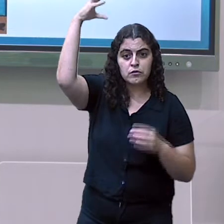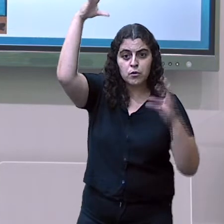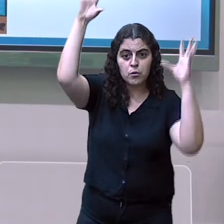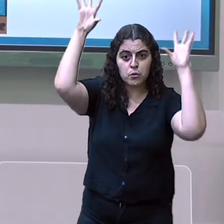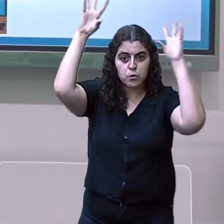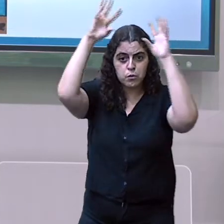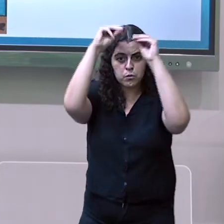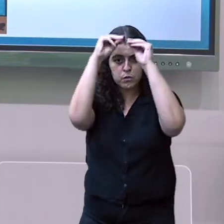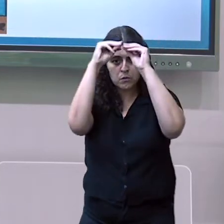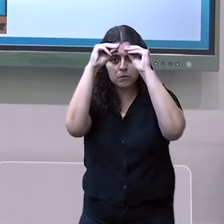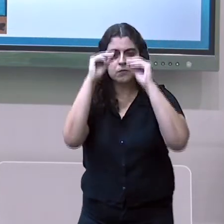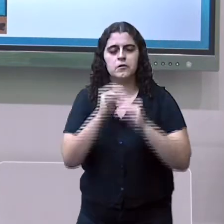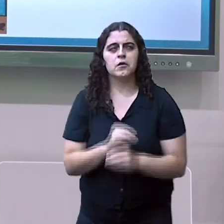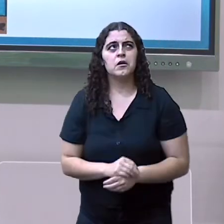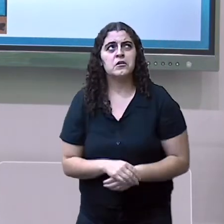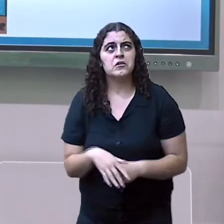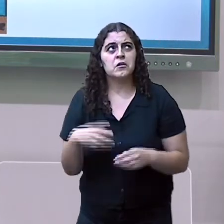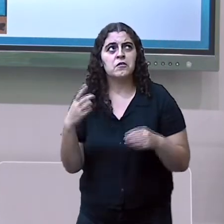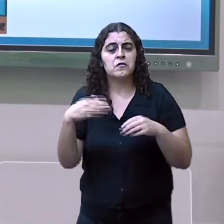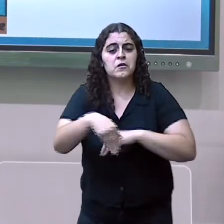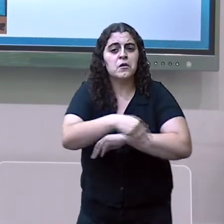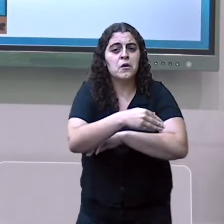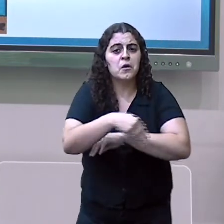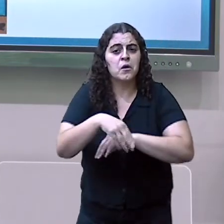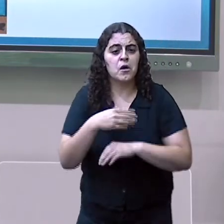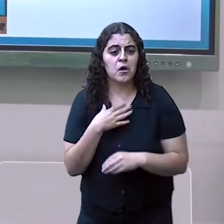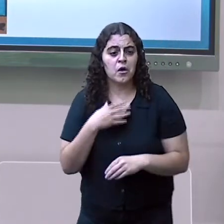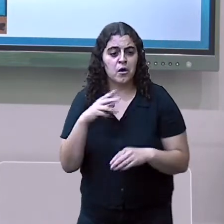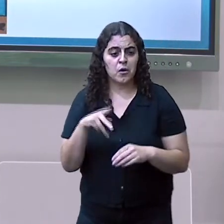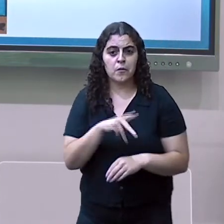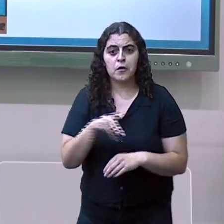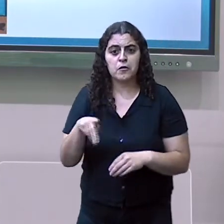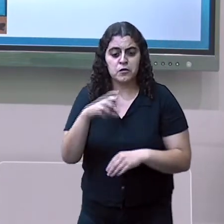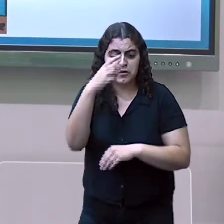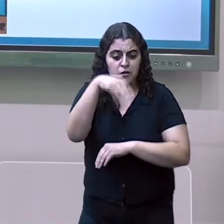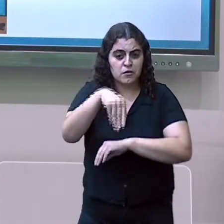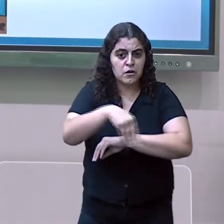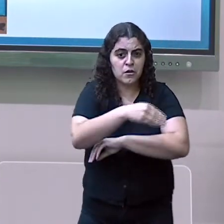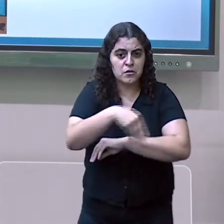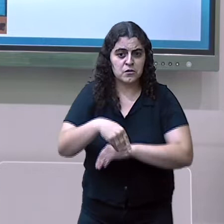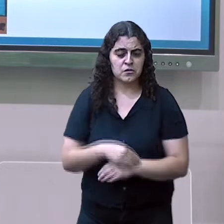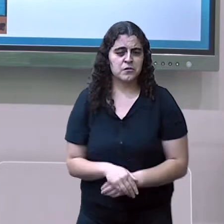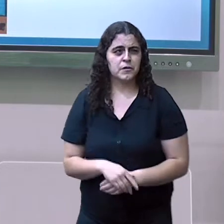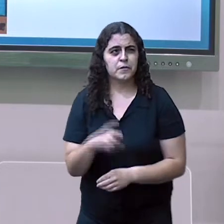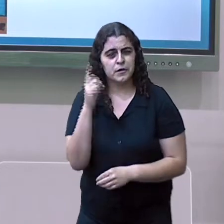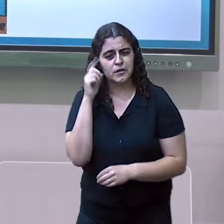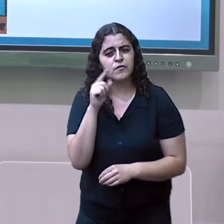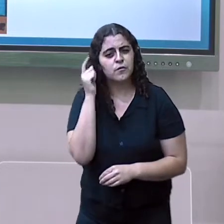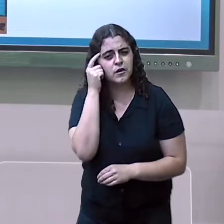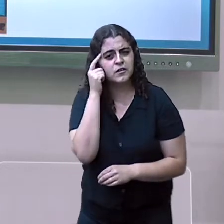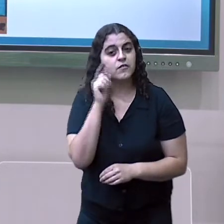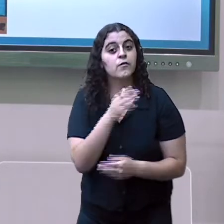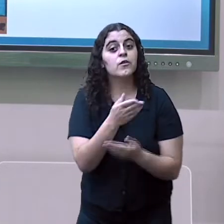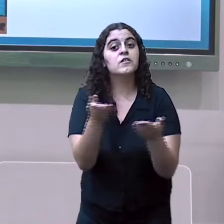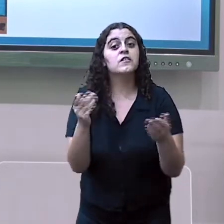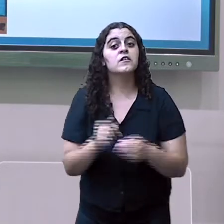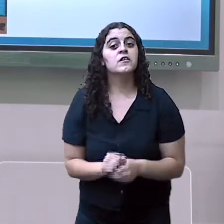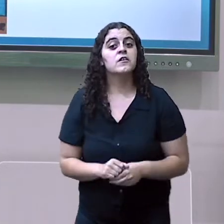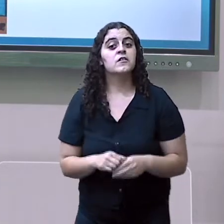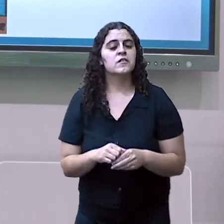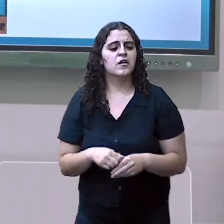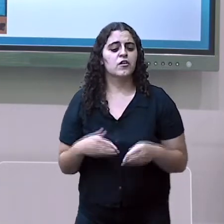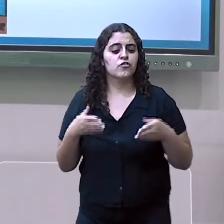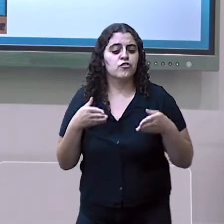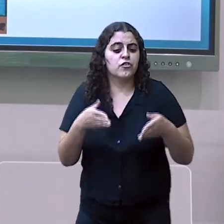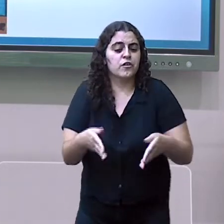escuro, estudante. Eu estava na rua. Vocês acham que eu fiquei com medo? Até chegar à minha